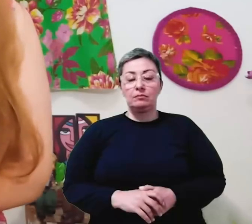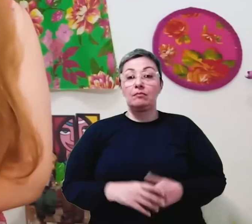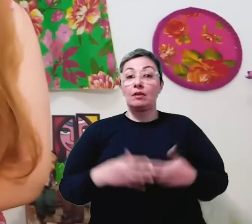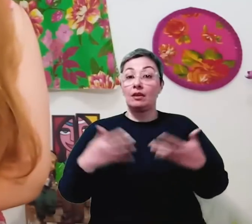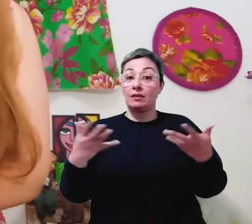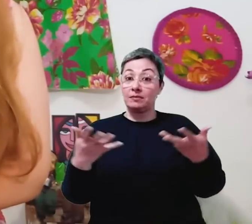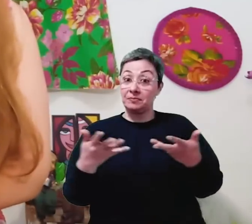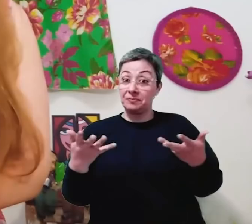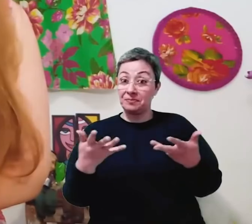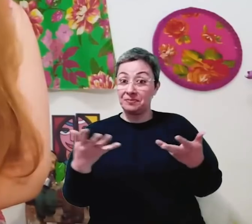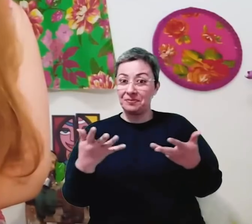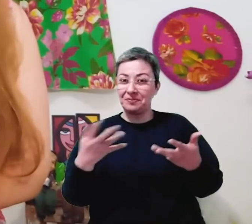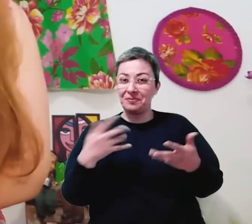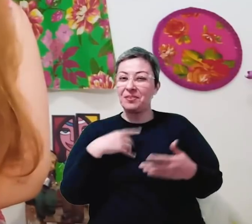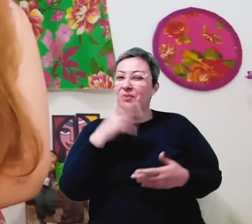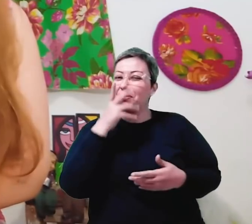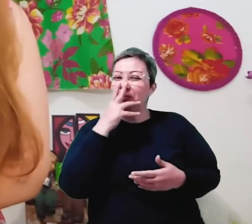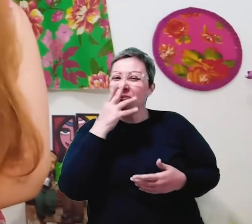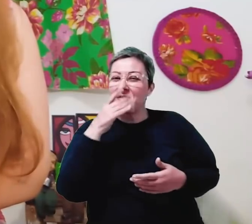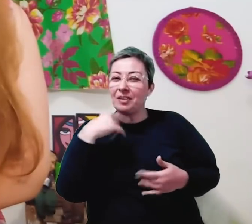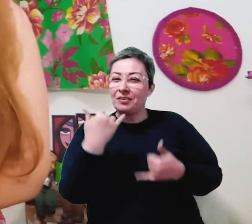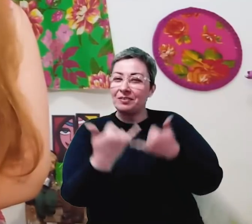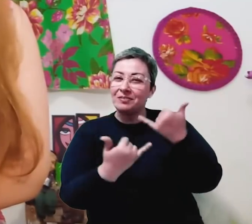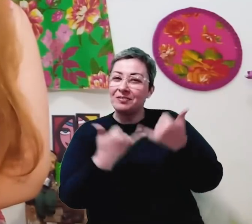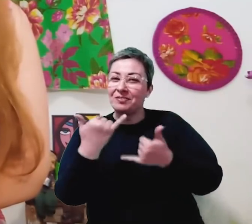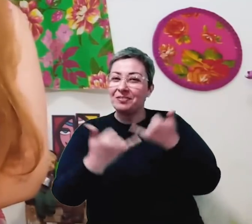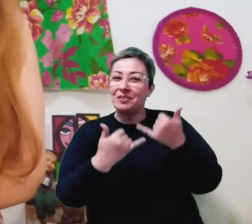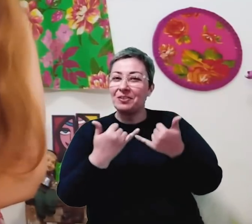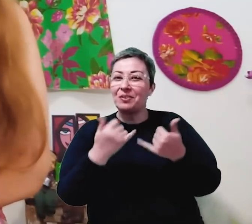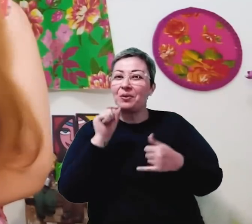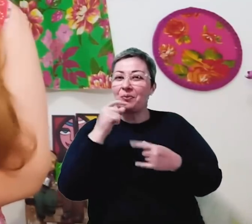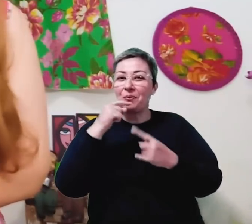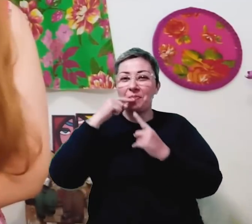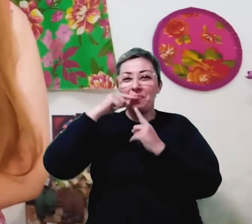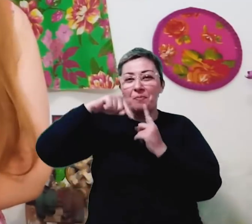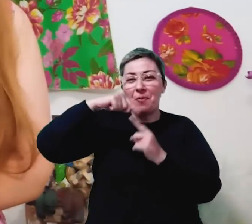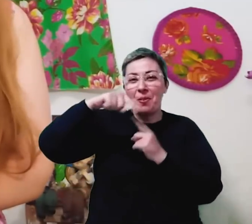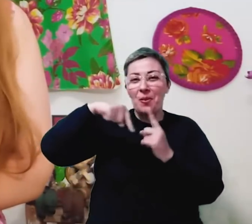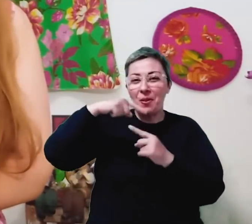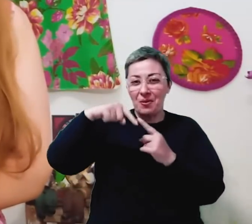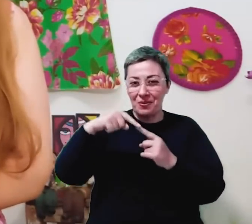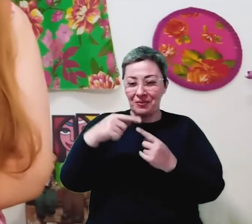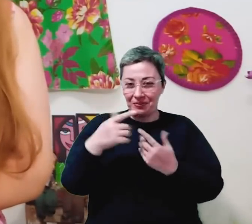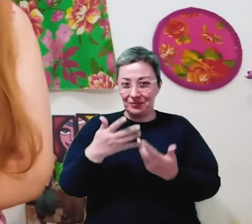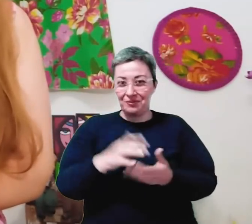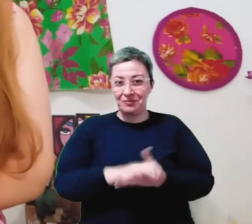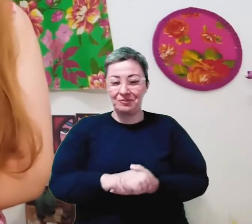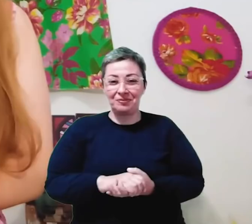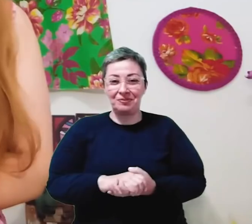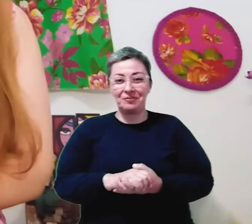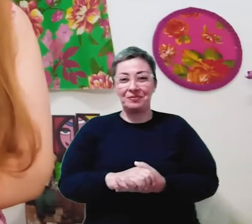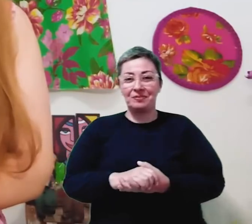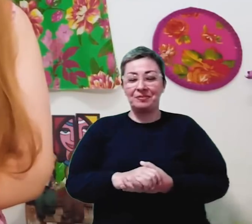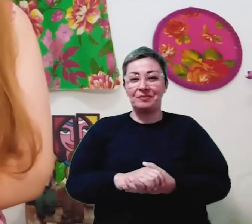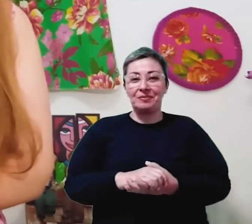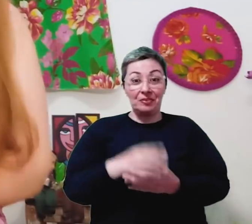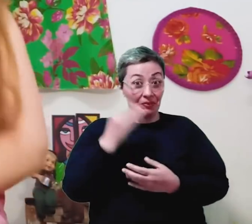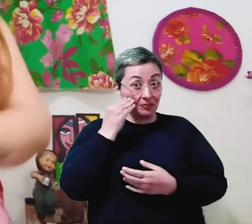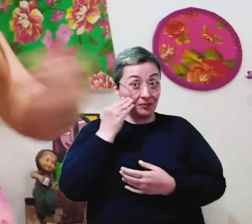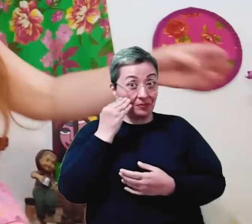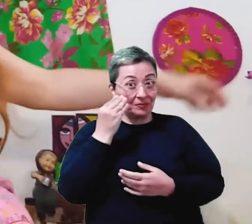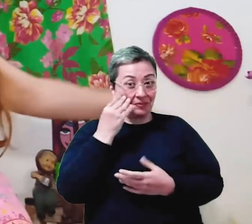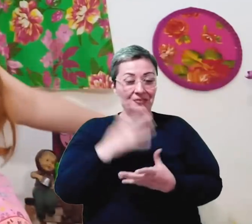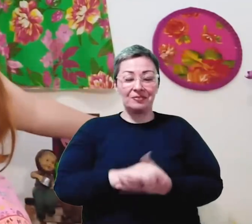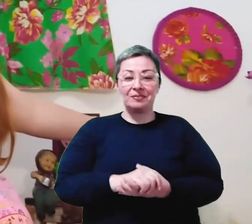E agora, que tal a gente brincar de enroscar um pouquinho a nossa língua? Vamos tentar?